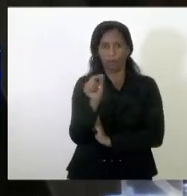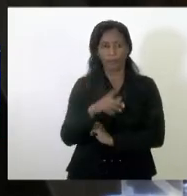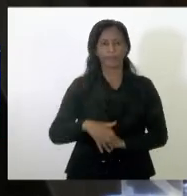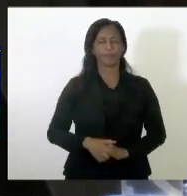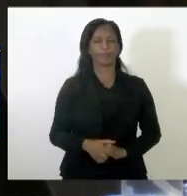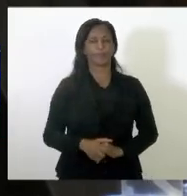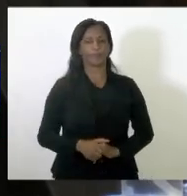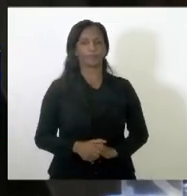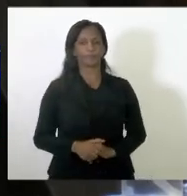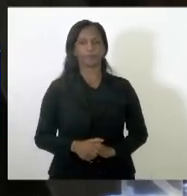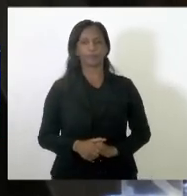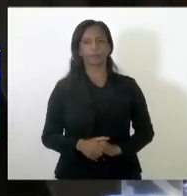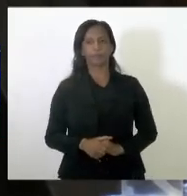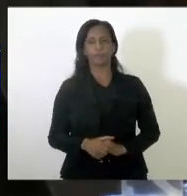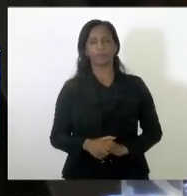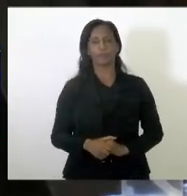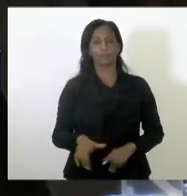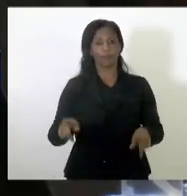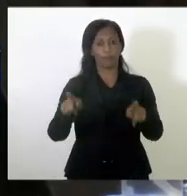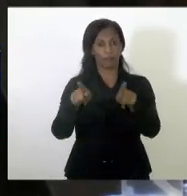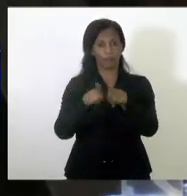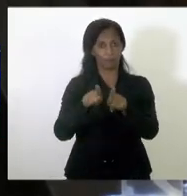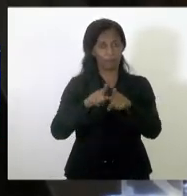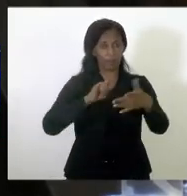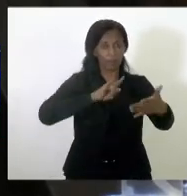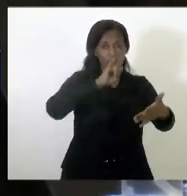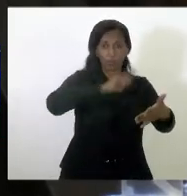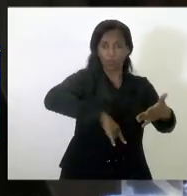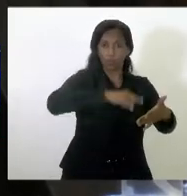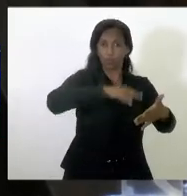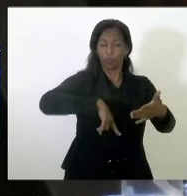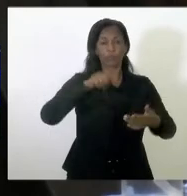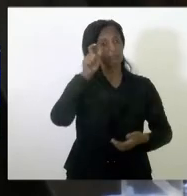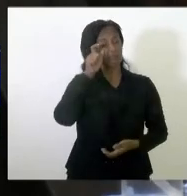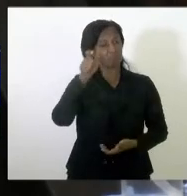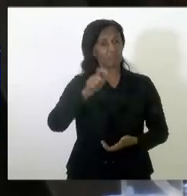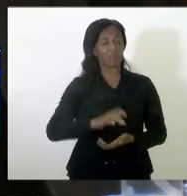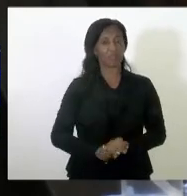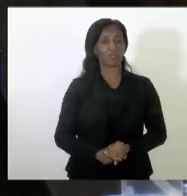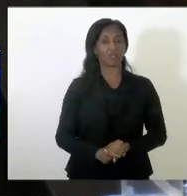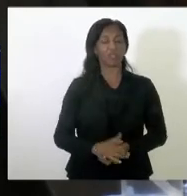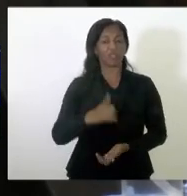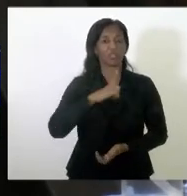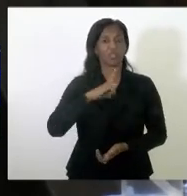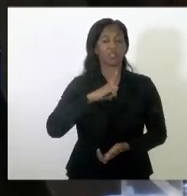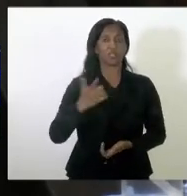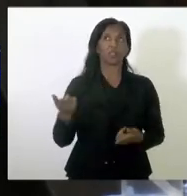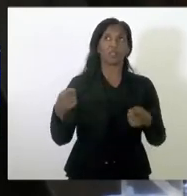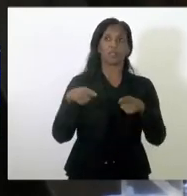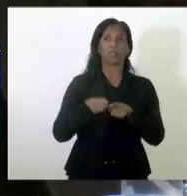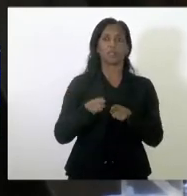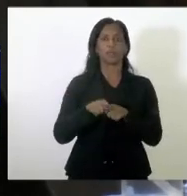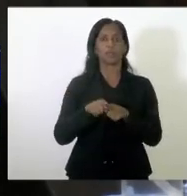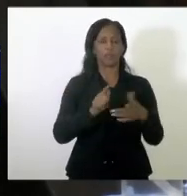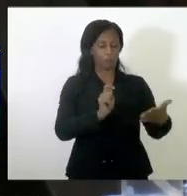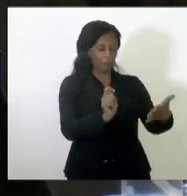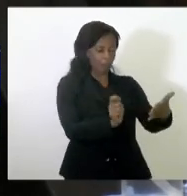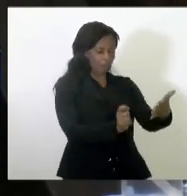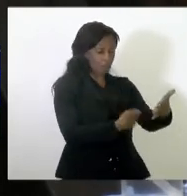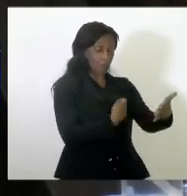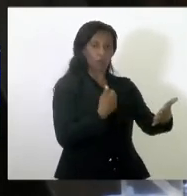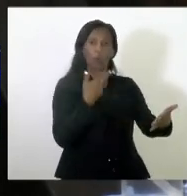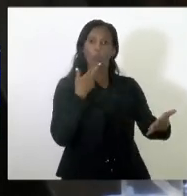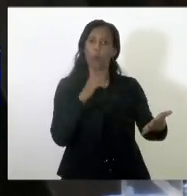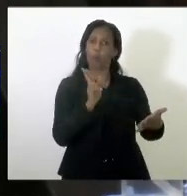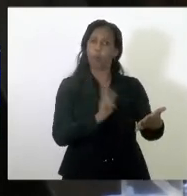páginas. Aliás, um documento interessante e que tem, inclusive, uma assinatura que a gente